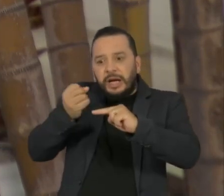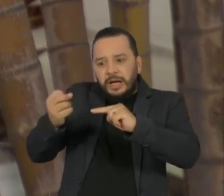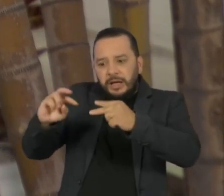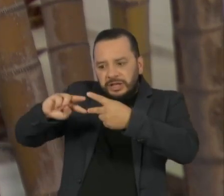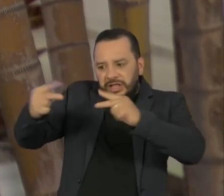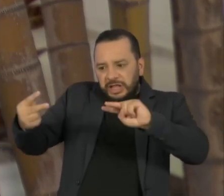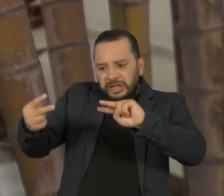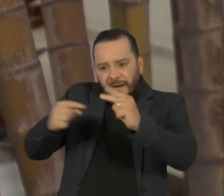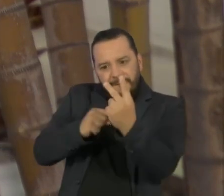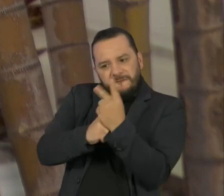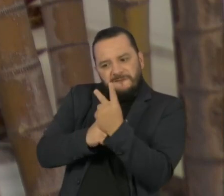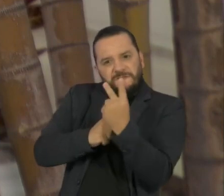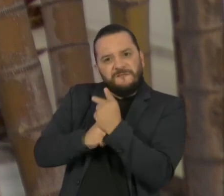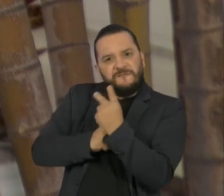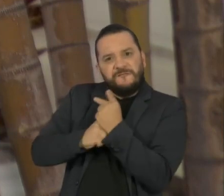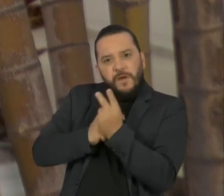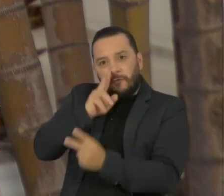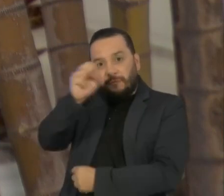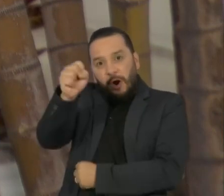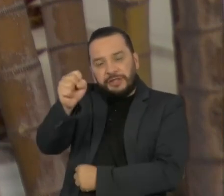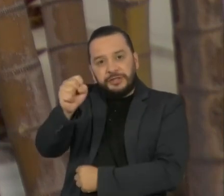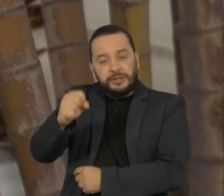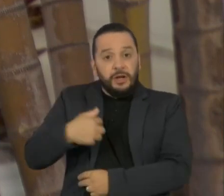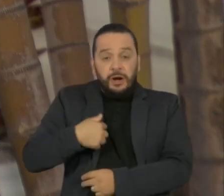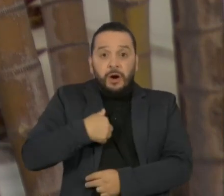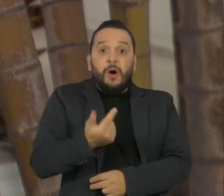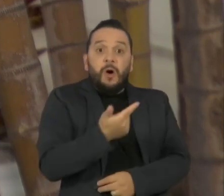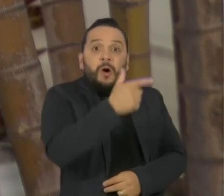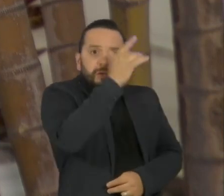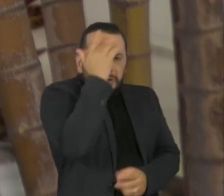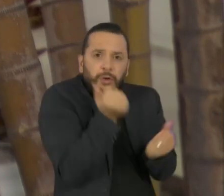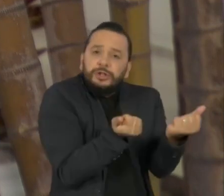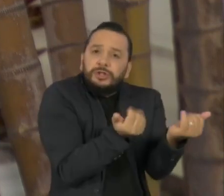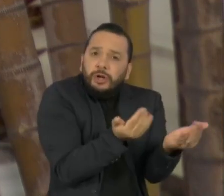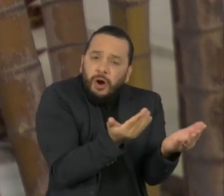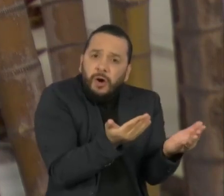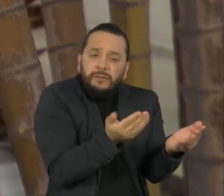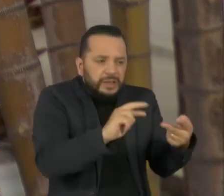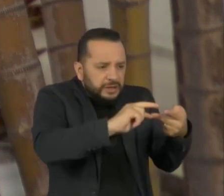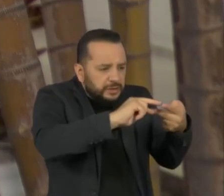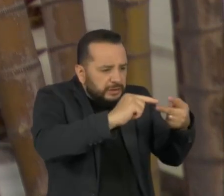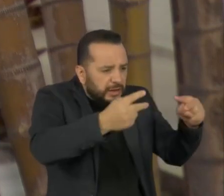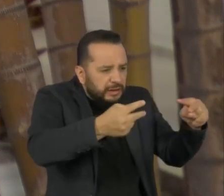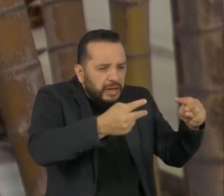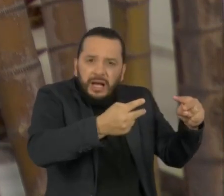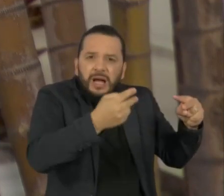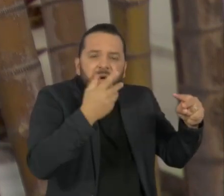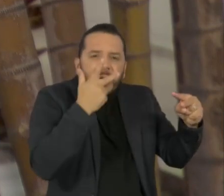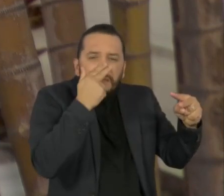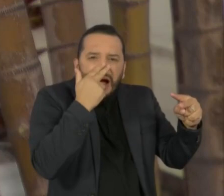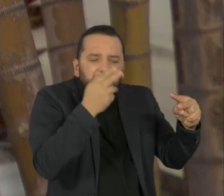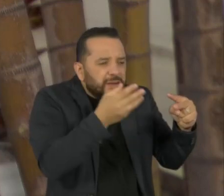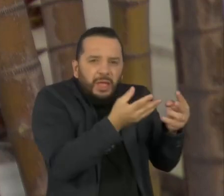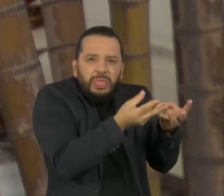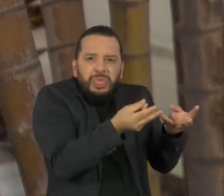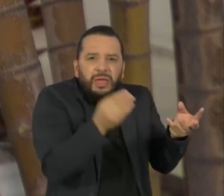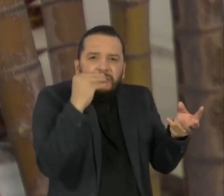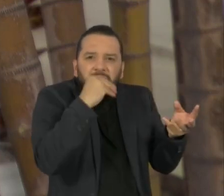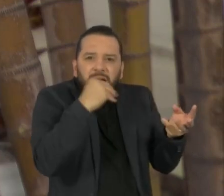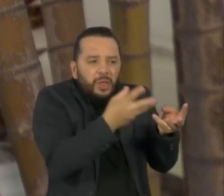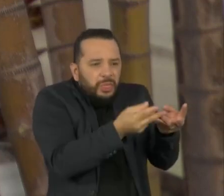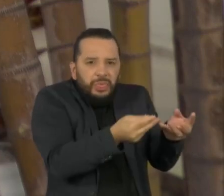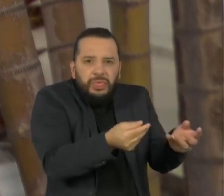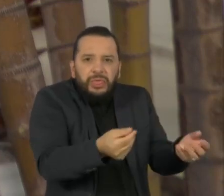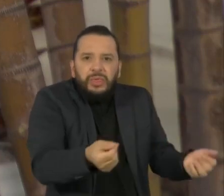a covid-19. E se, por outro lado, o material genético de jovens saudáveis que morreram da doença tinha